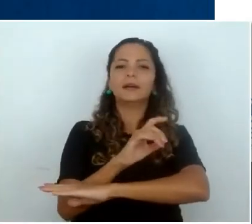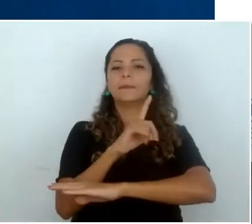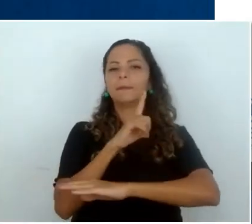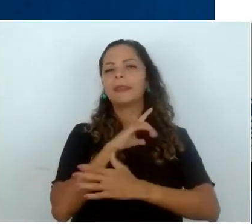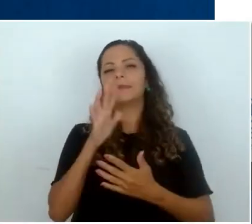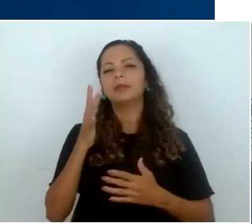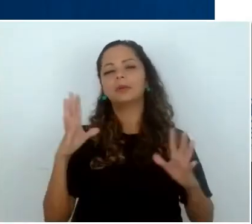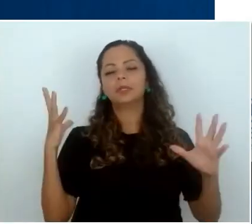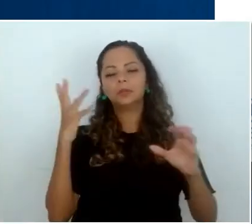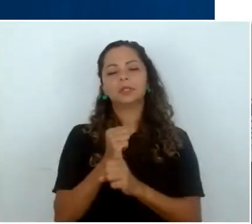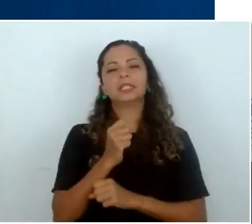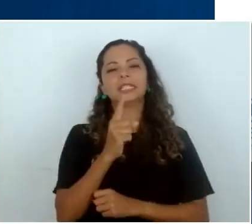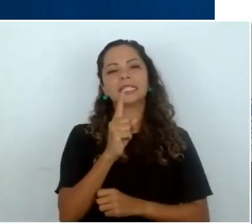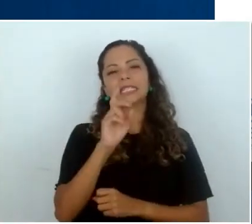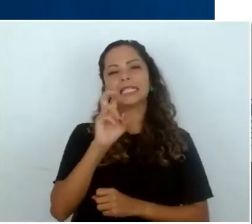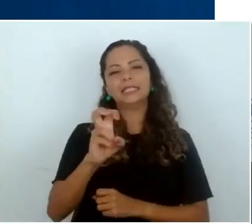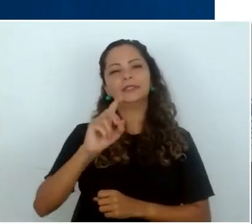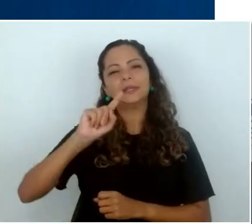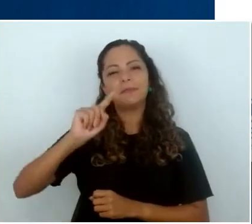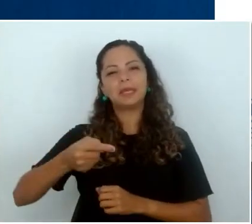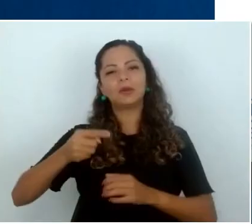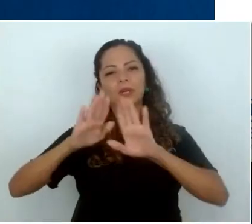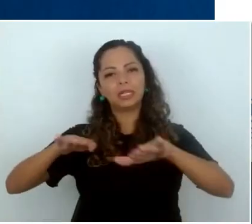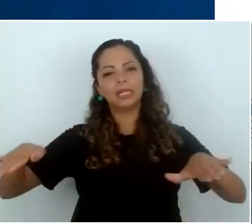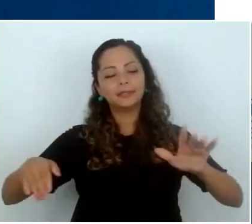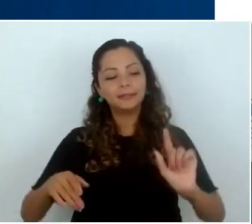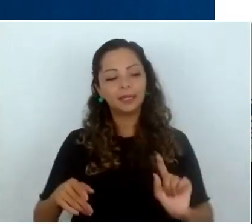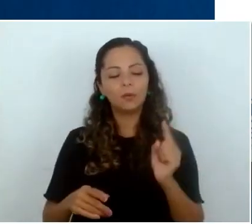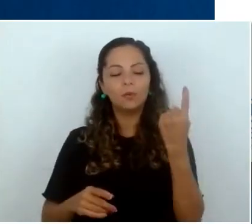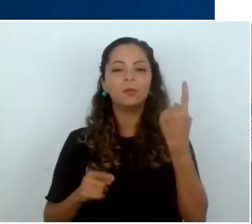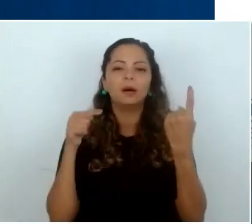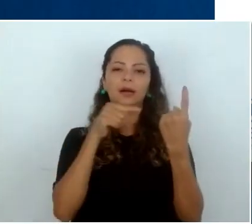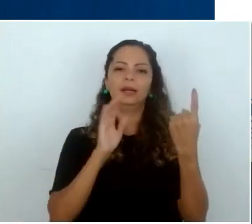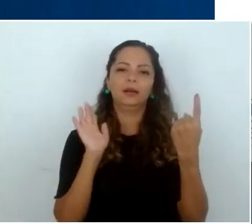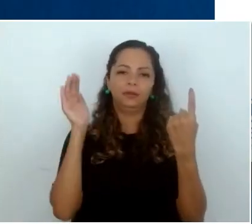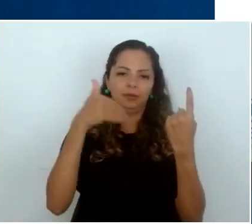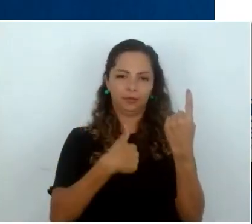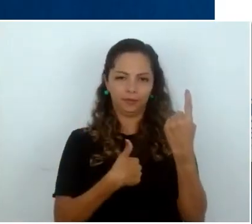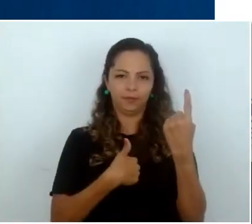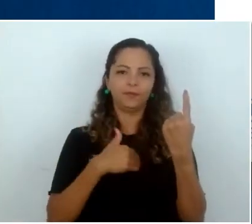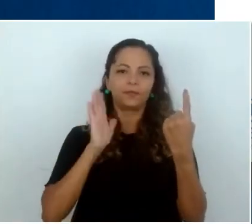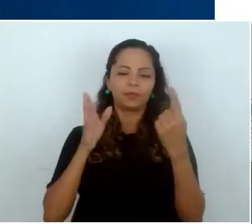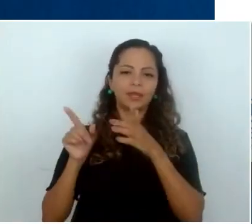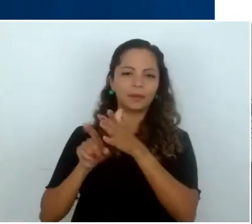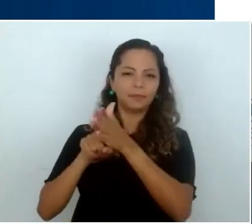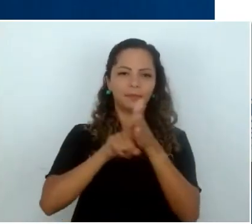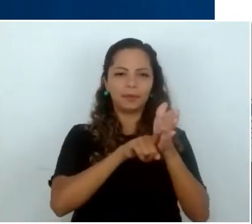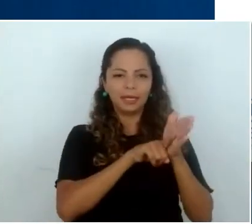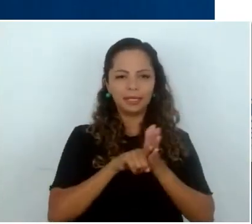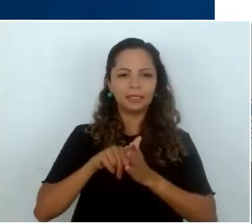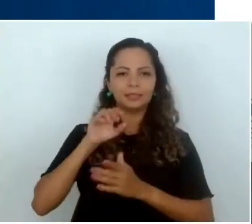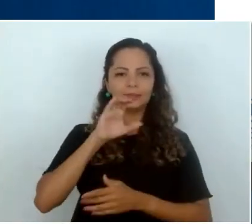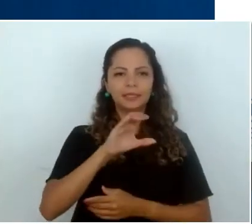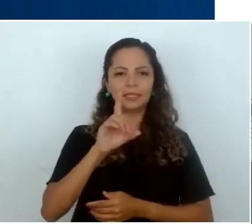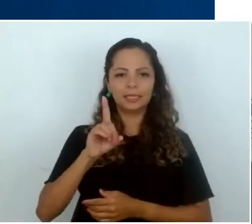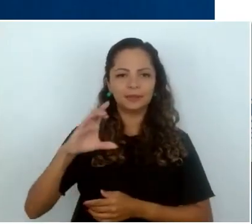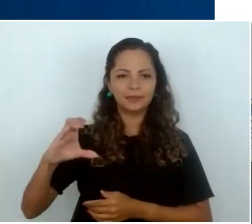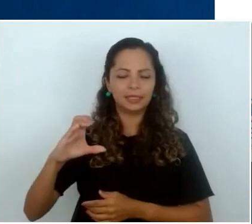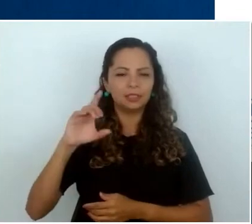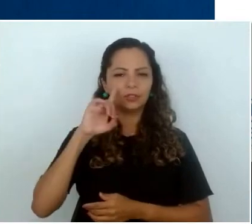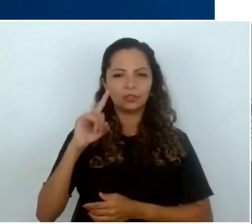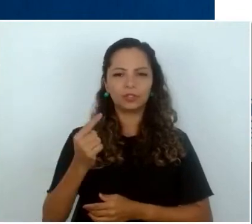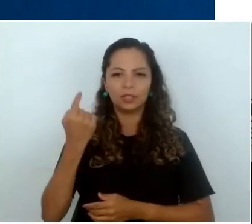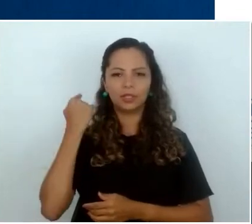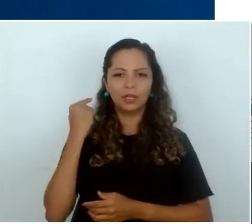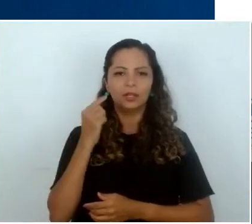Né? No último estudo de prevalência publicado pelo CDC, agora dia 2 de